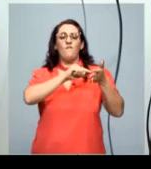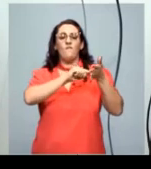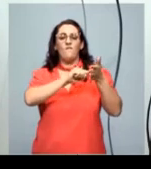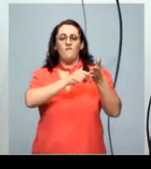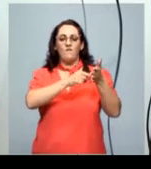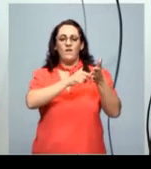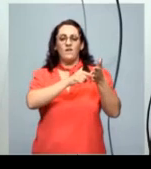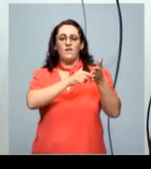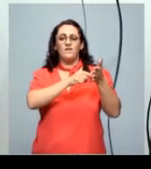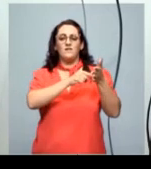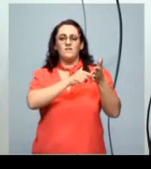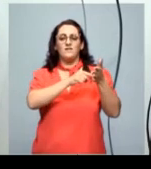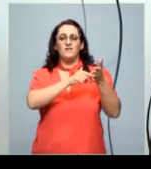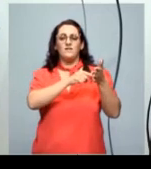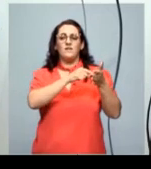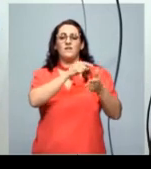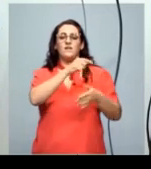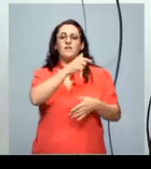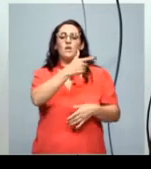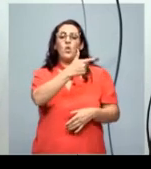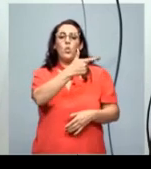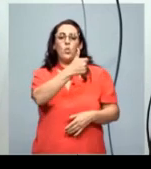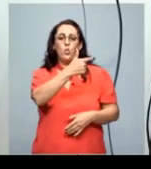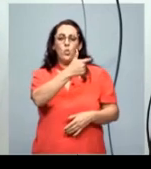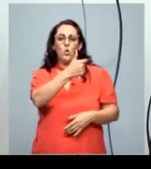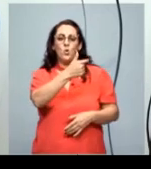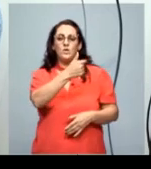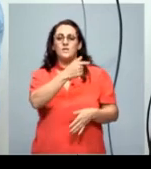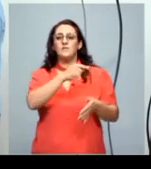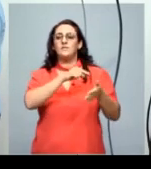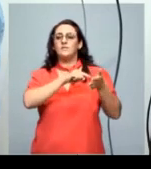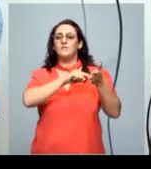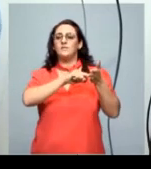vezes 12,